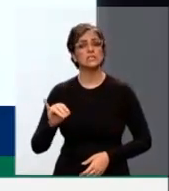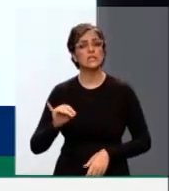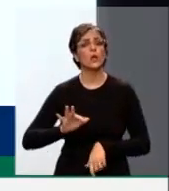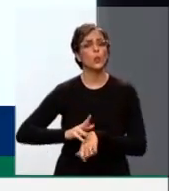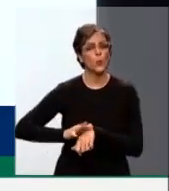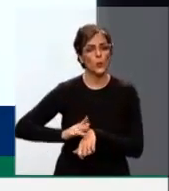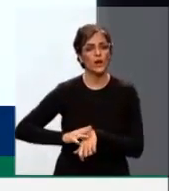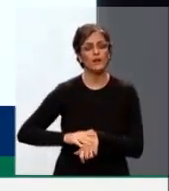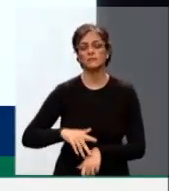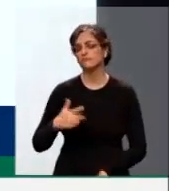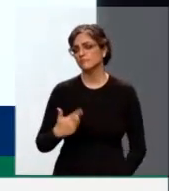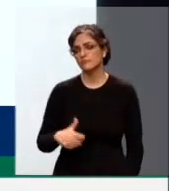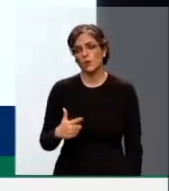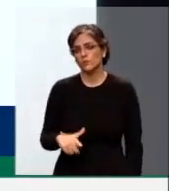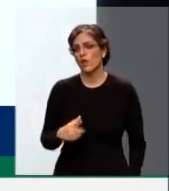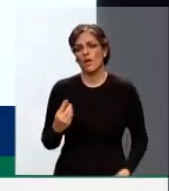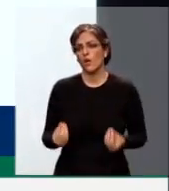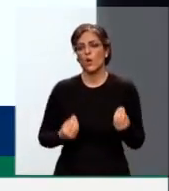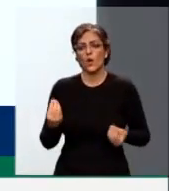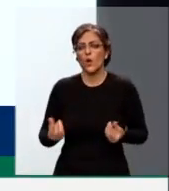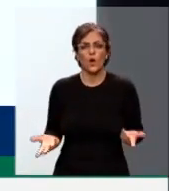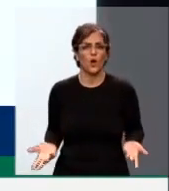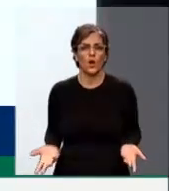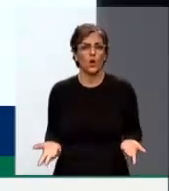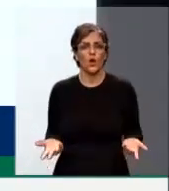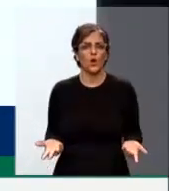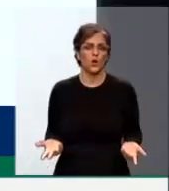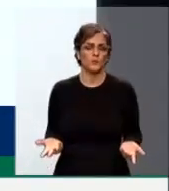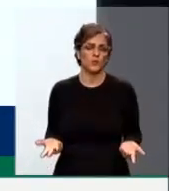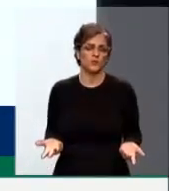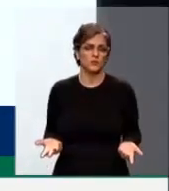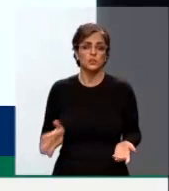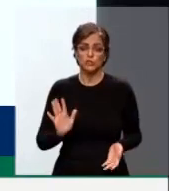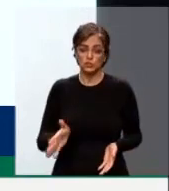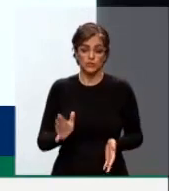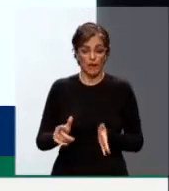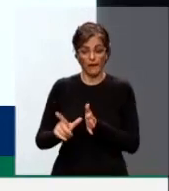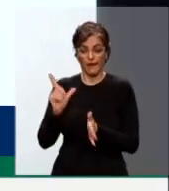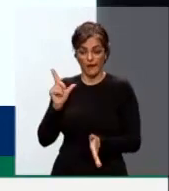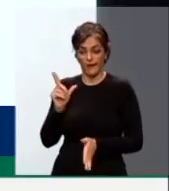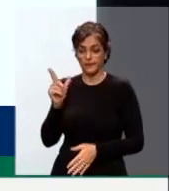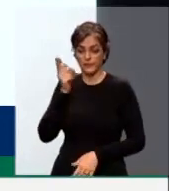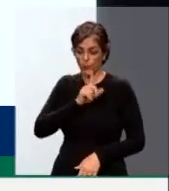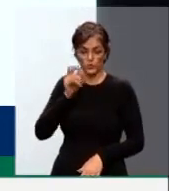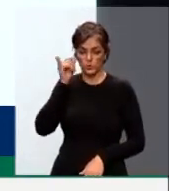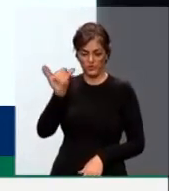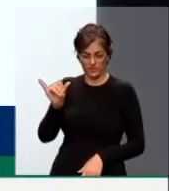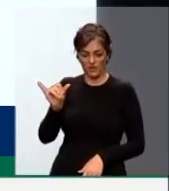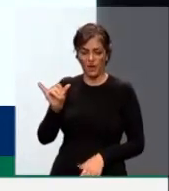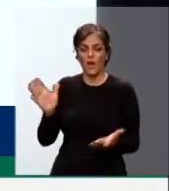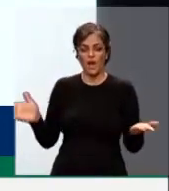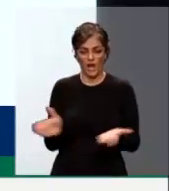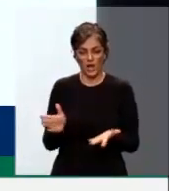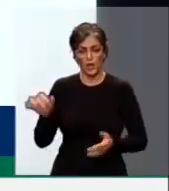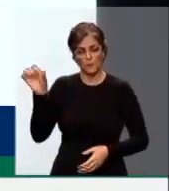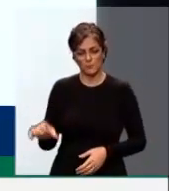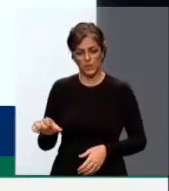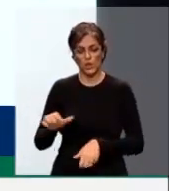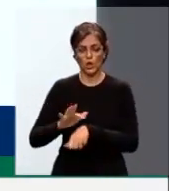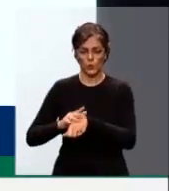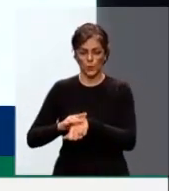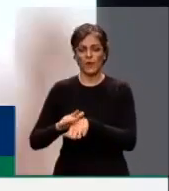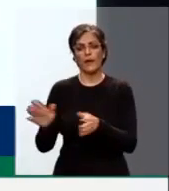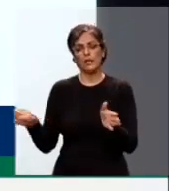teve possibilidade de se prevenir conforme outros corpos, né? E se adoecer, vai chegar num SUS